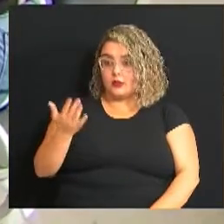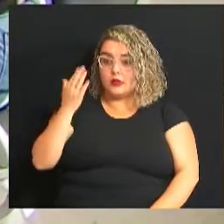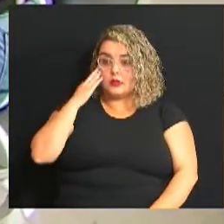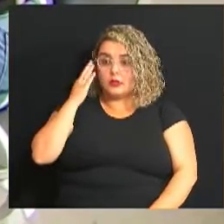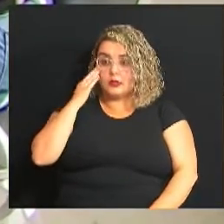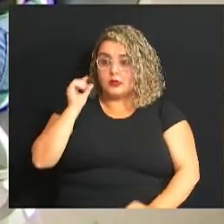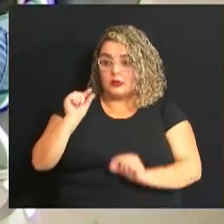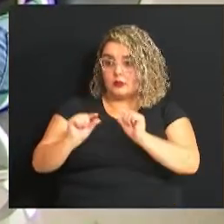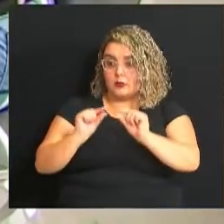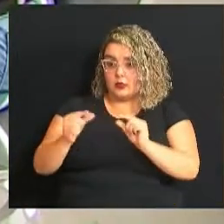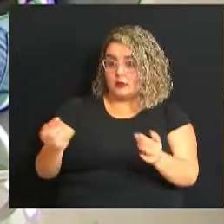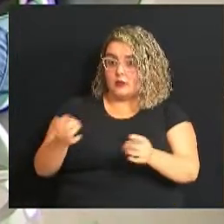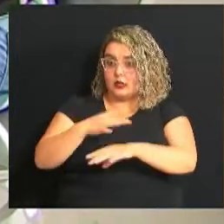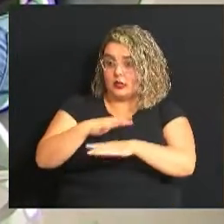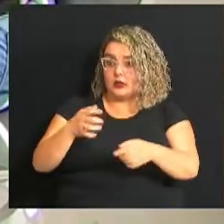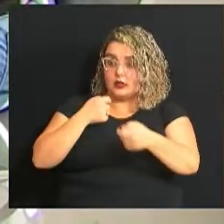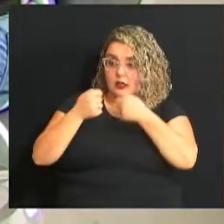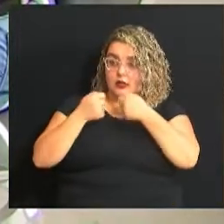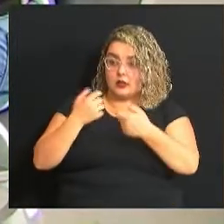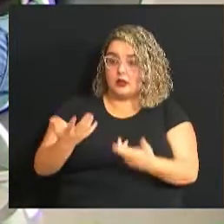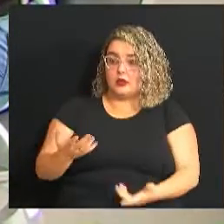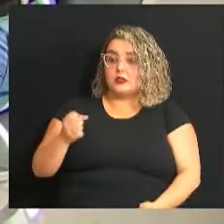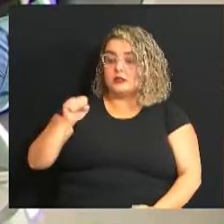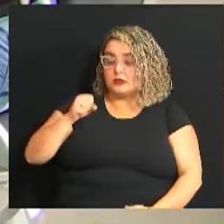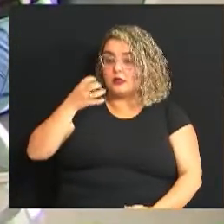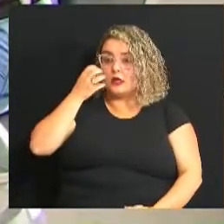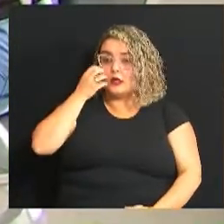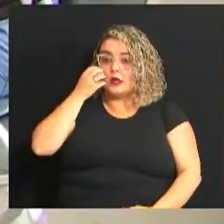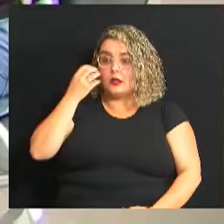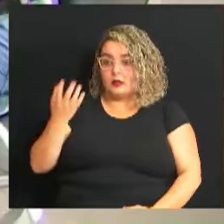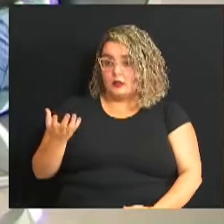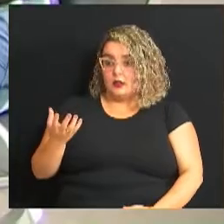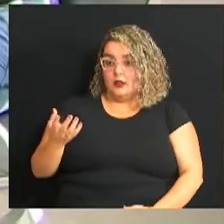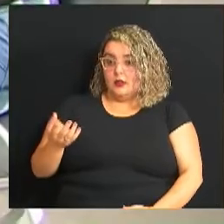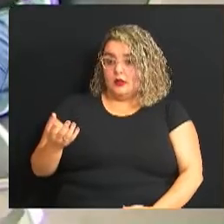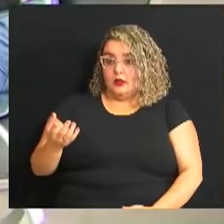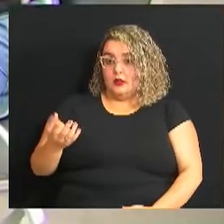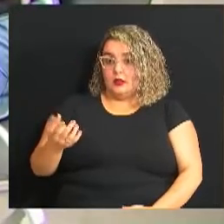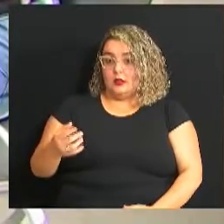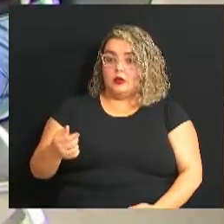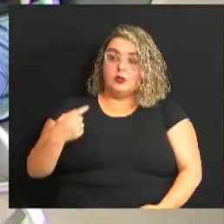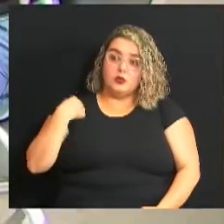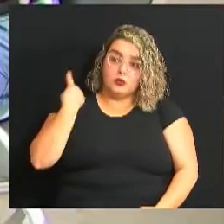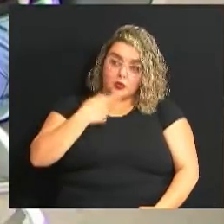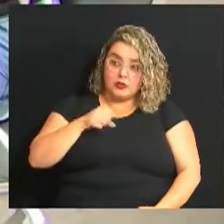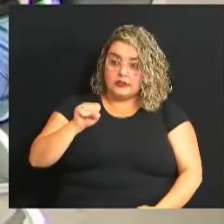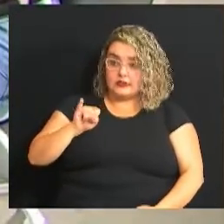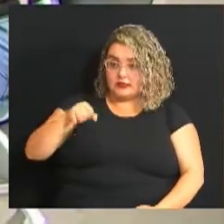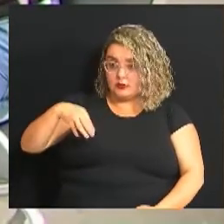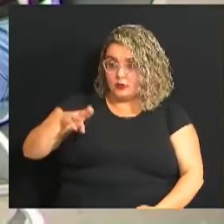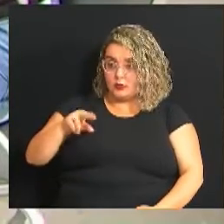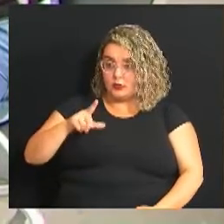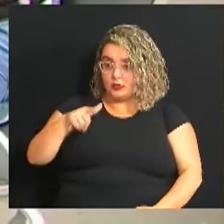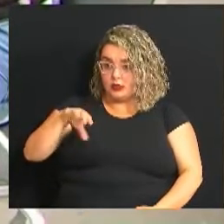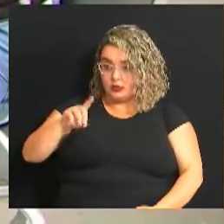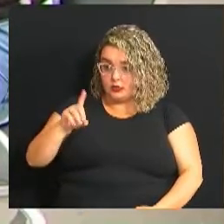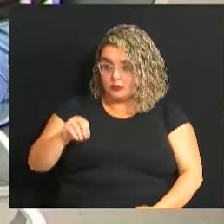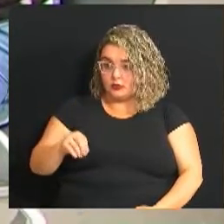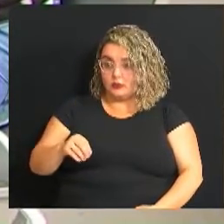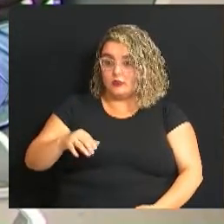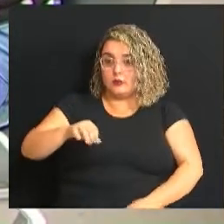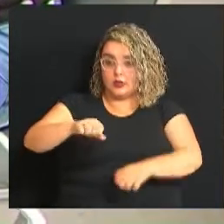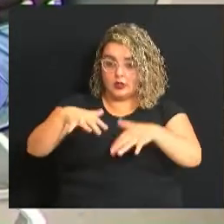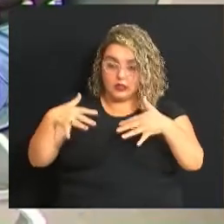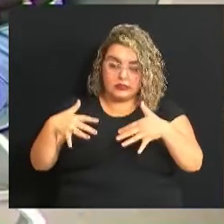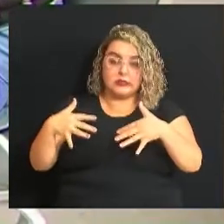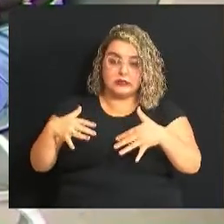a gente encerrar a entrevista. Por favor, Sim, Elisângela. André. Em princípio, aqui a gente está simulando uma sessão de conciliação, né? Então, teria a